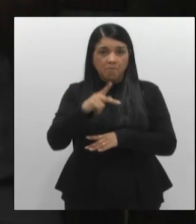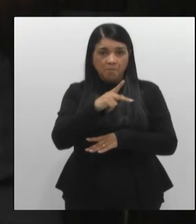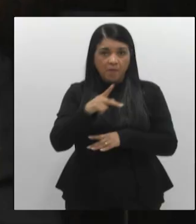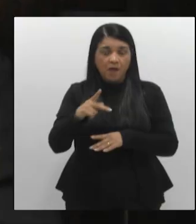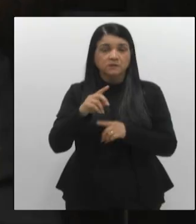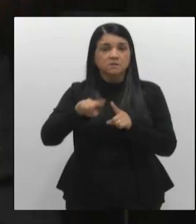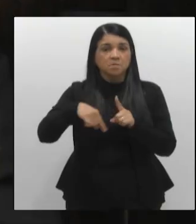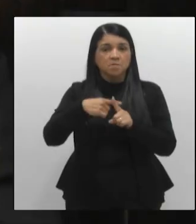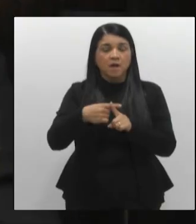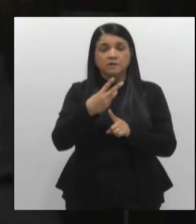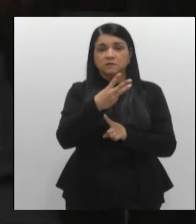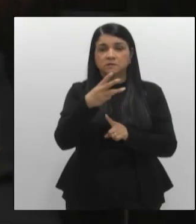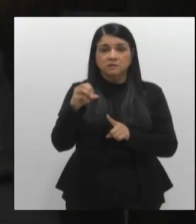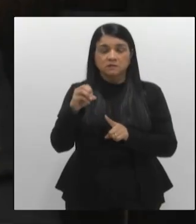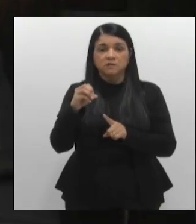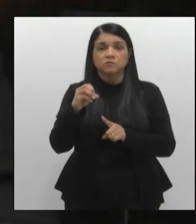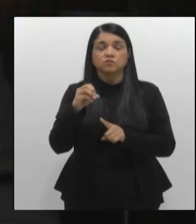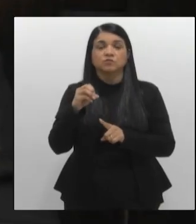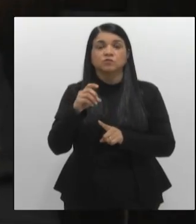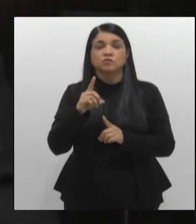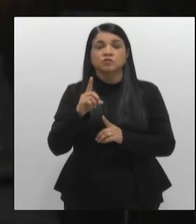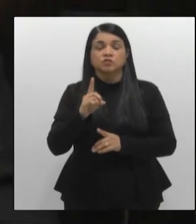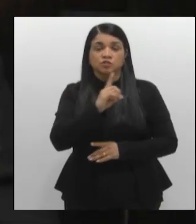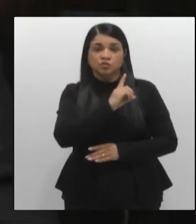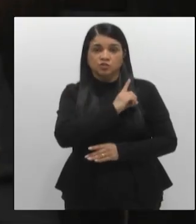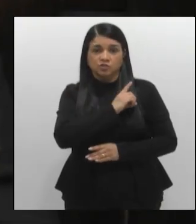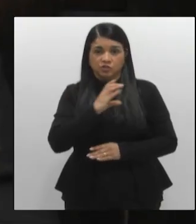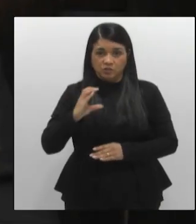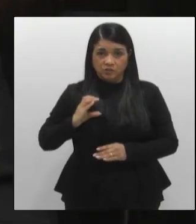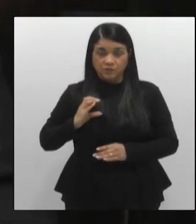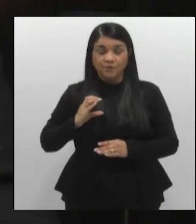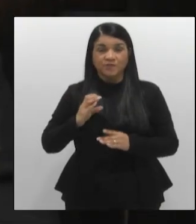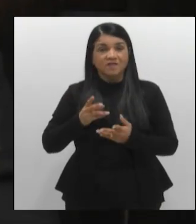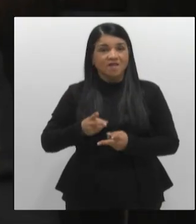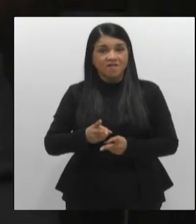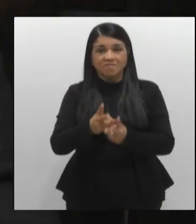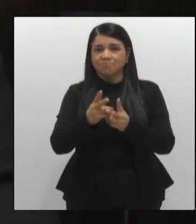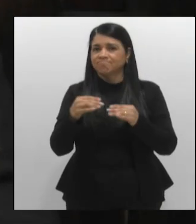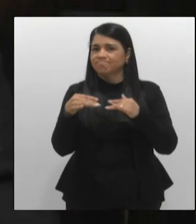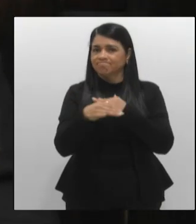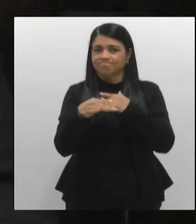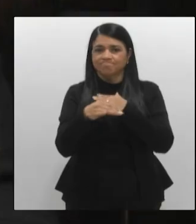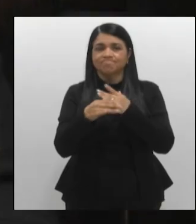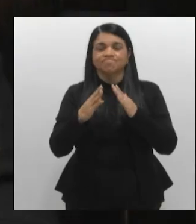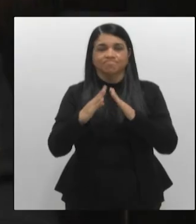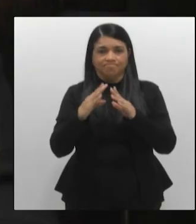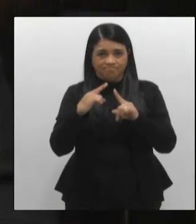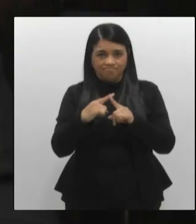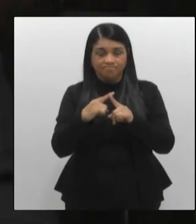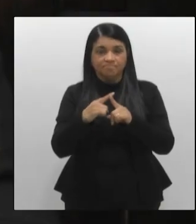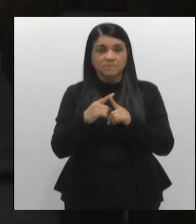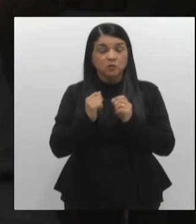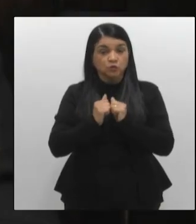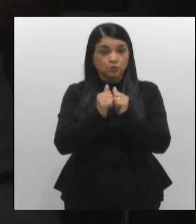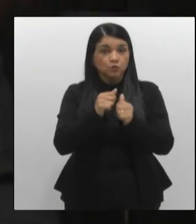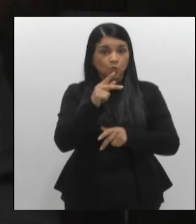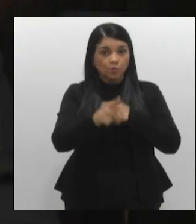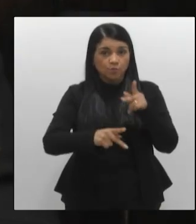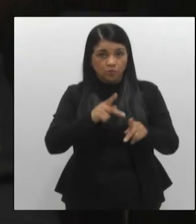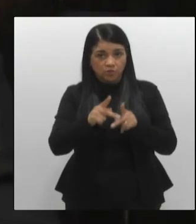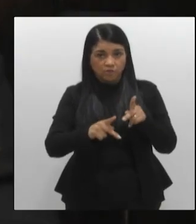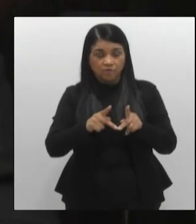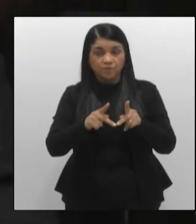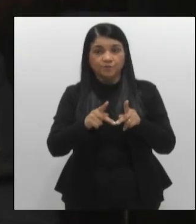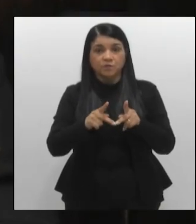mais 300 diáconos. A igreja não está fora da vida da cidade. Ela caminha com o nosso povo e continua sendo